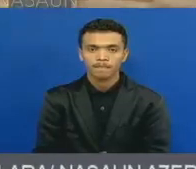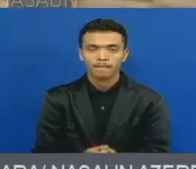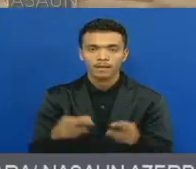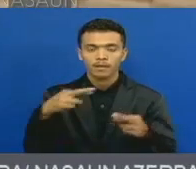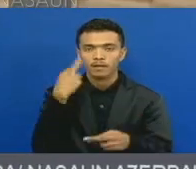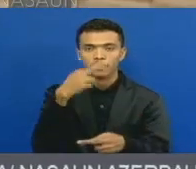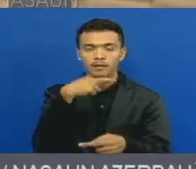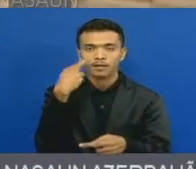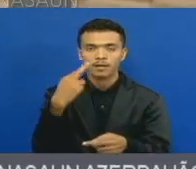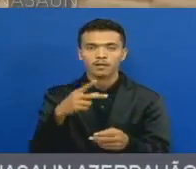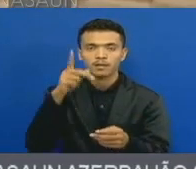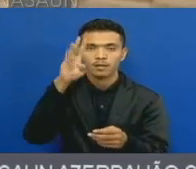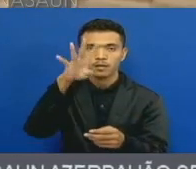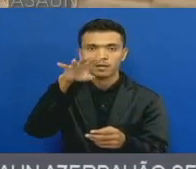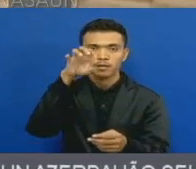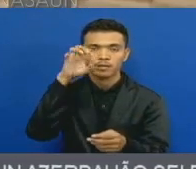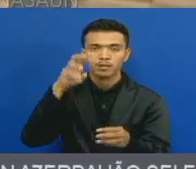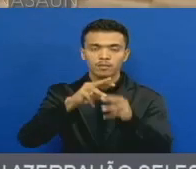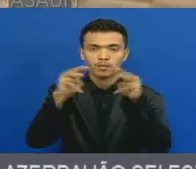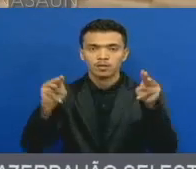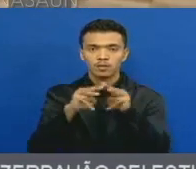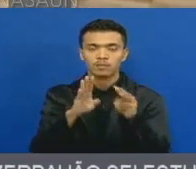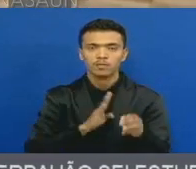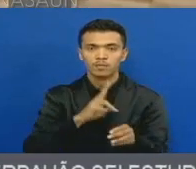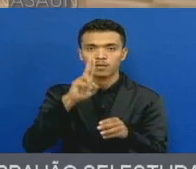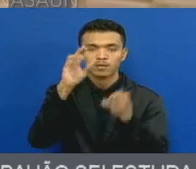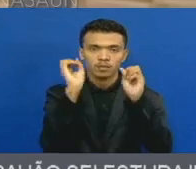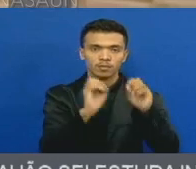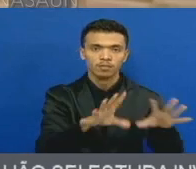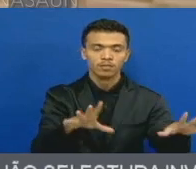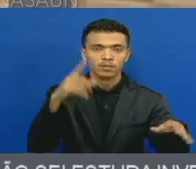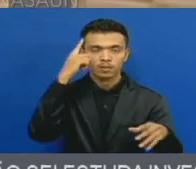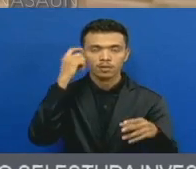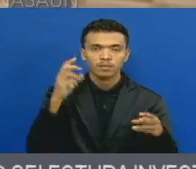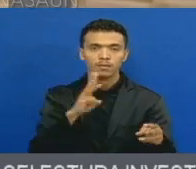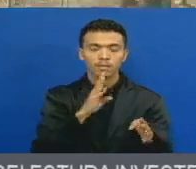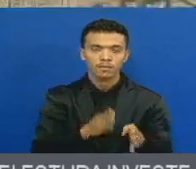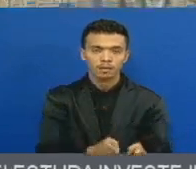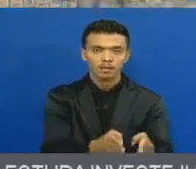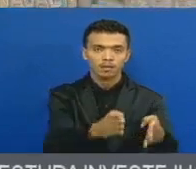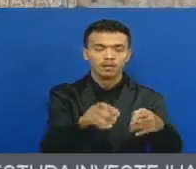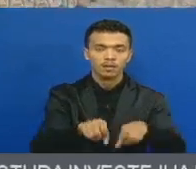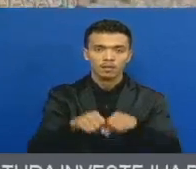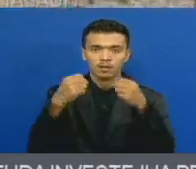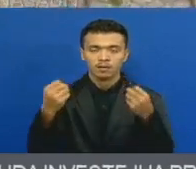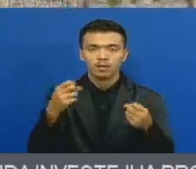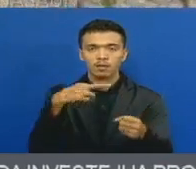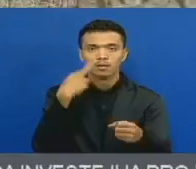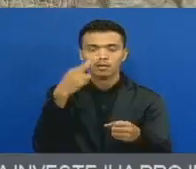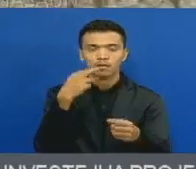Natar hectares rihunhat i municipiu Baucau abandonadu tamba irrigação at. Natar